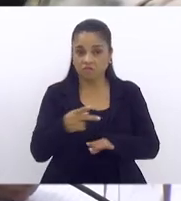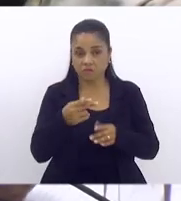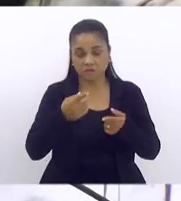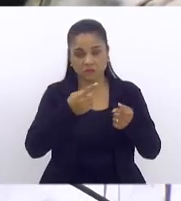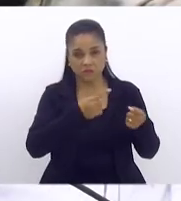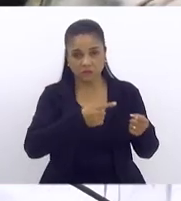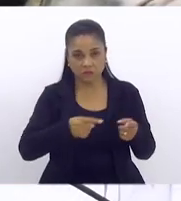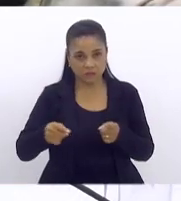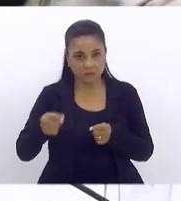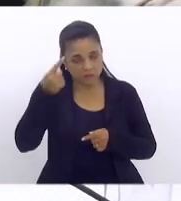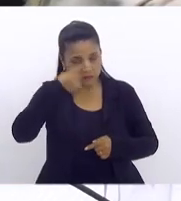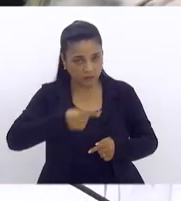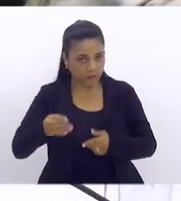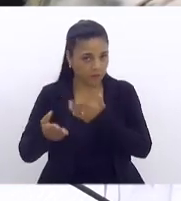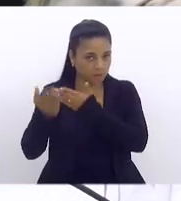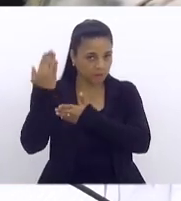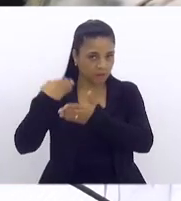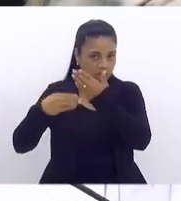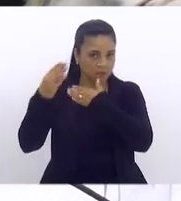e também